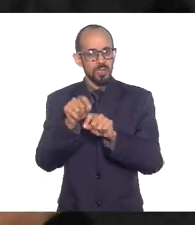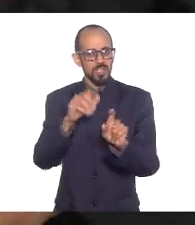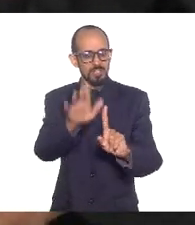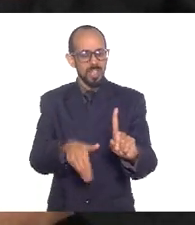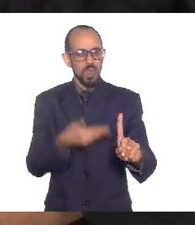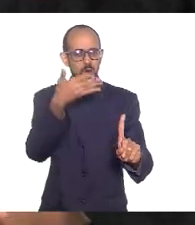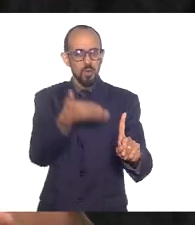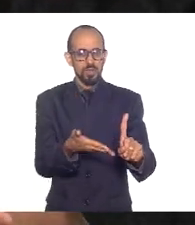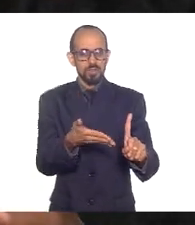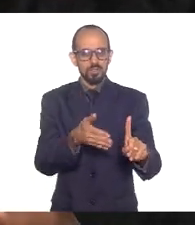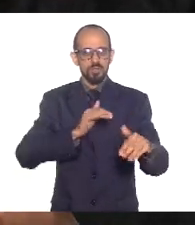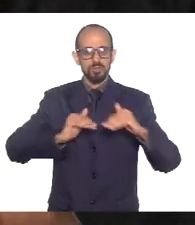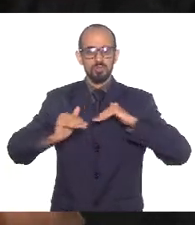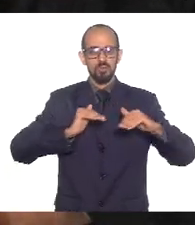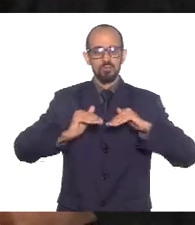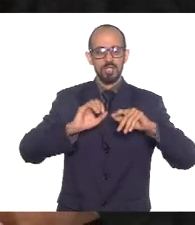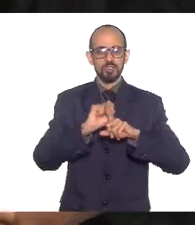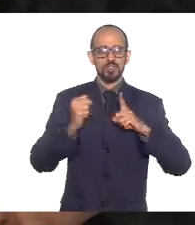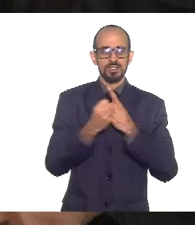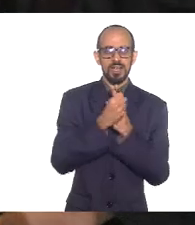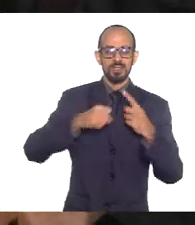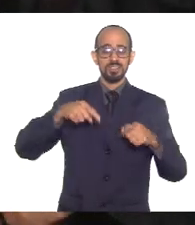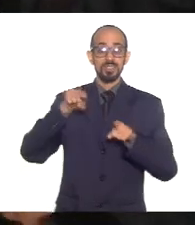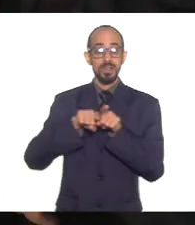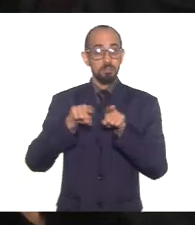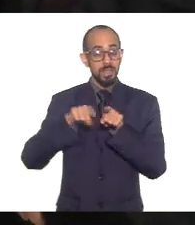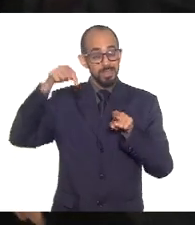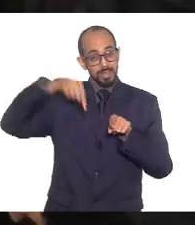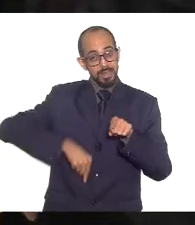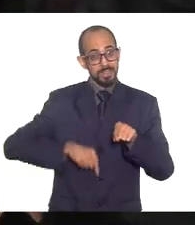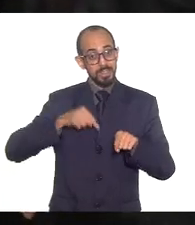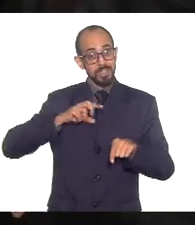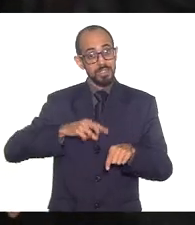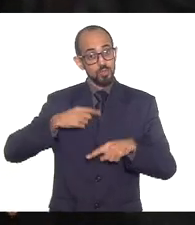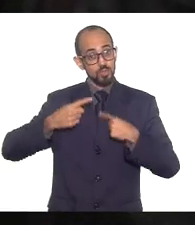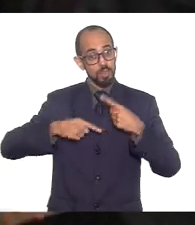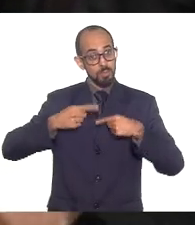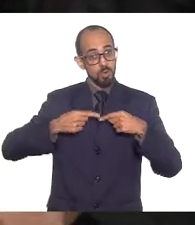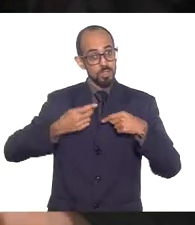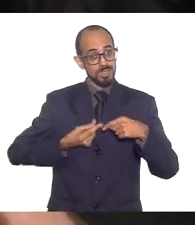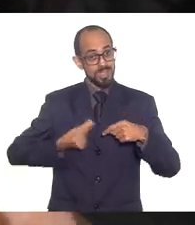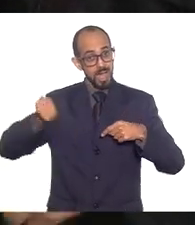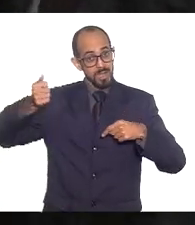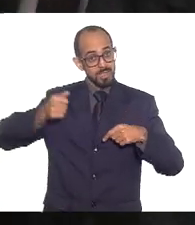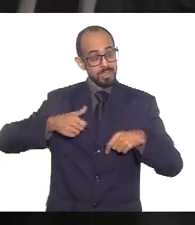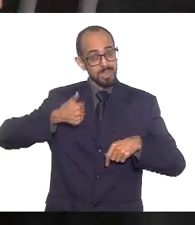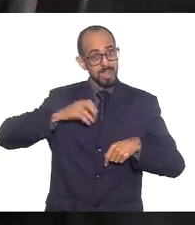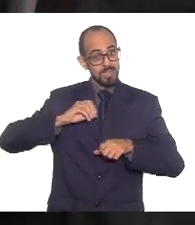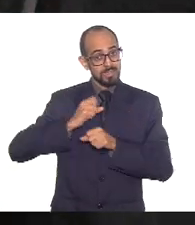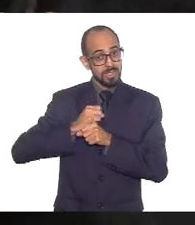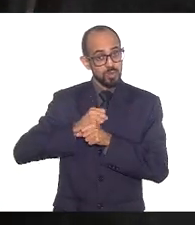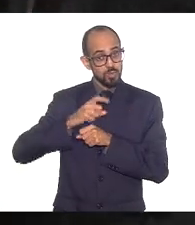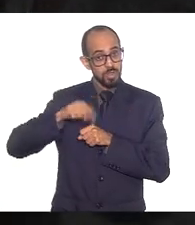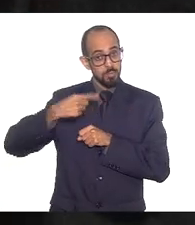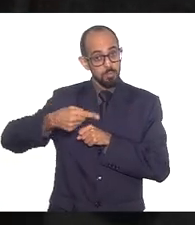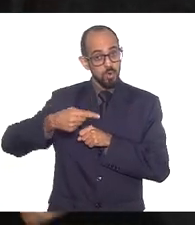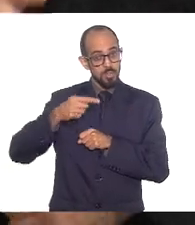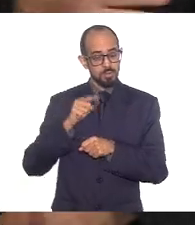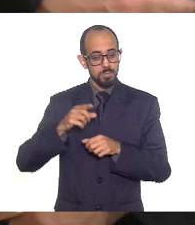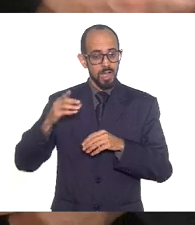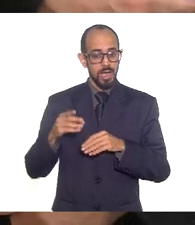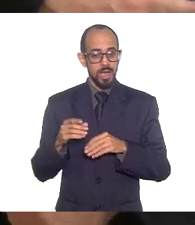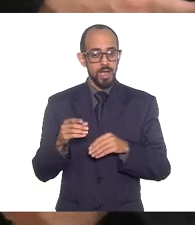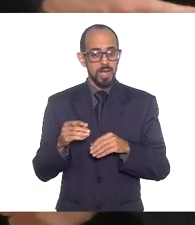reconhecido nos movimentos sociais e daqui eu só saí depois de 10 a trabalhar para compor